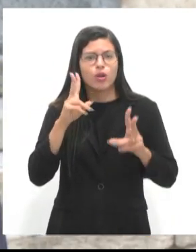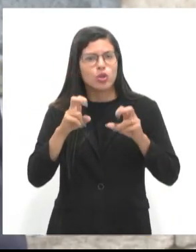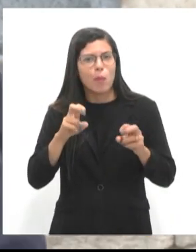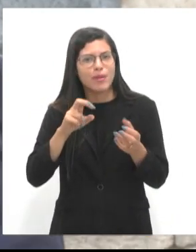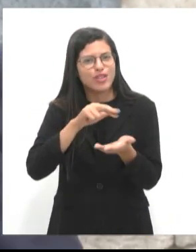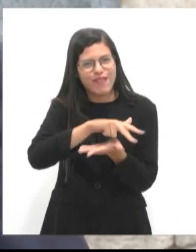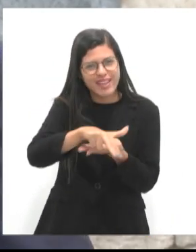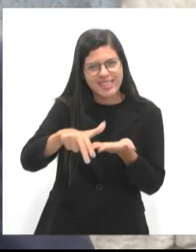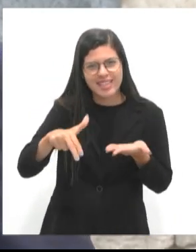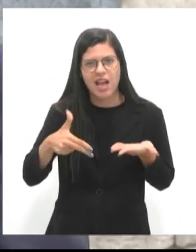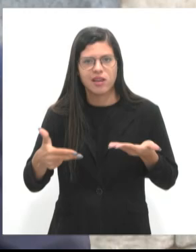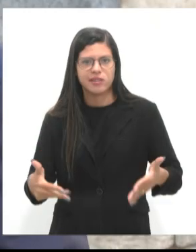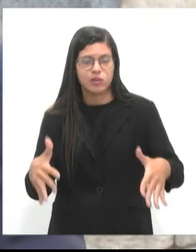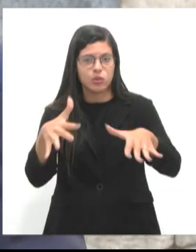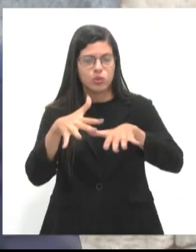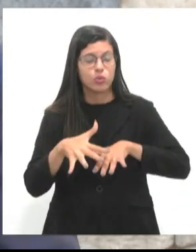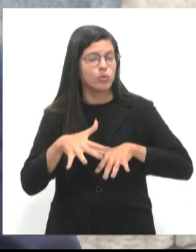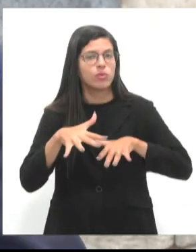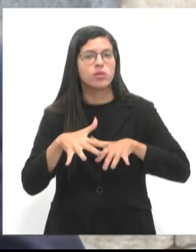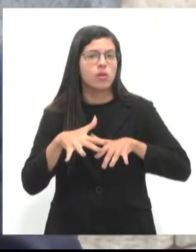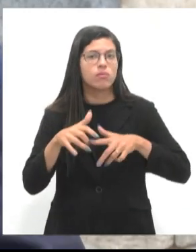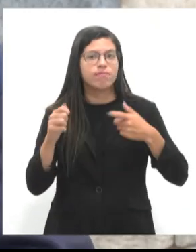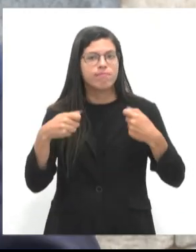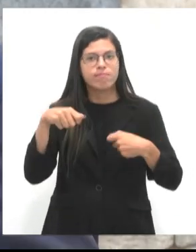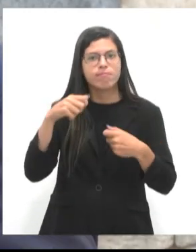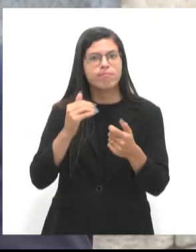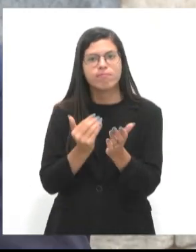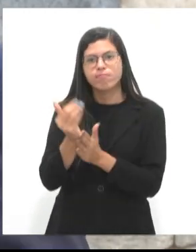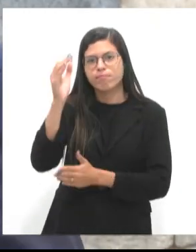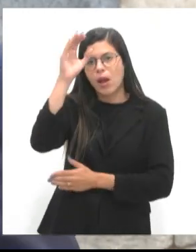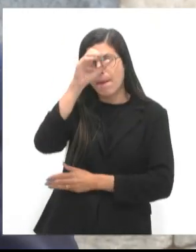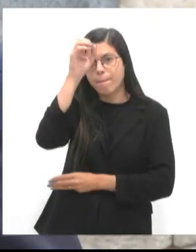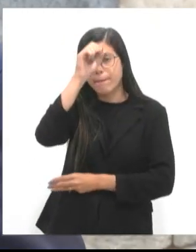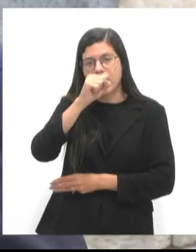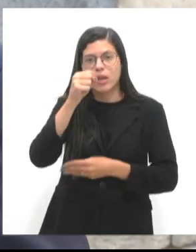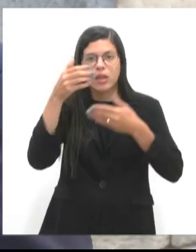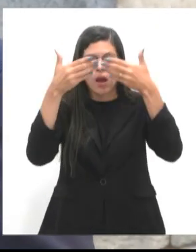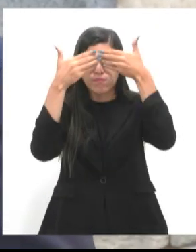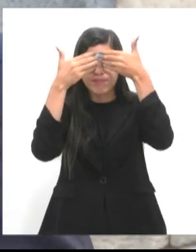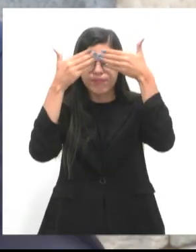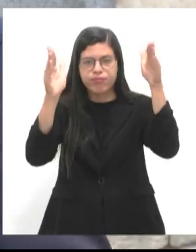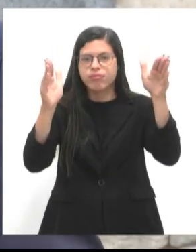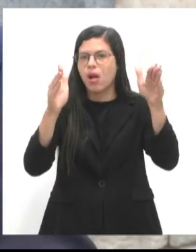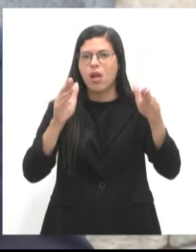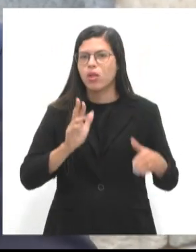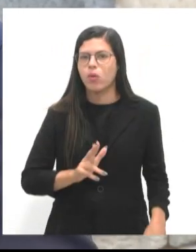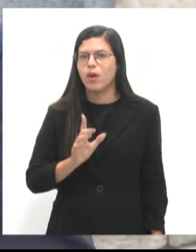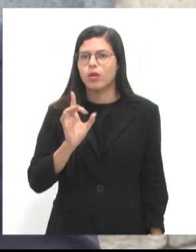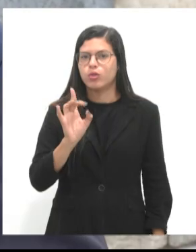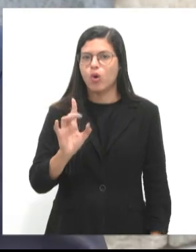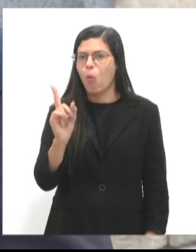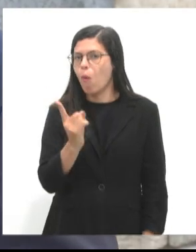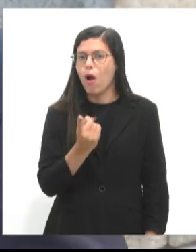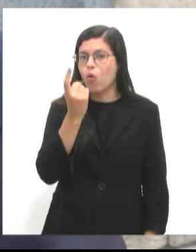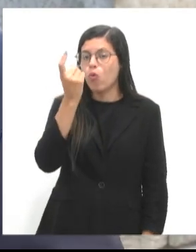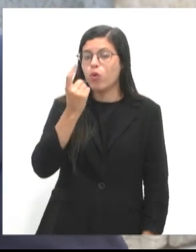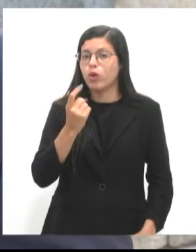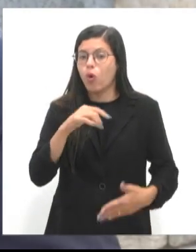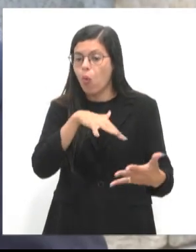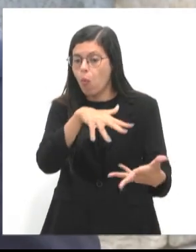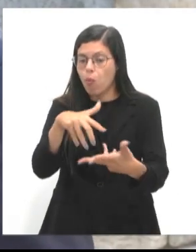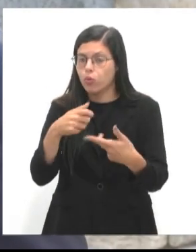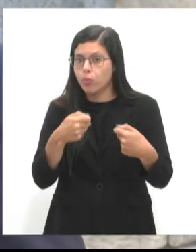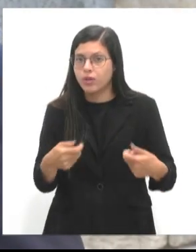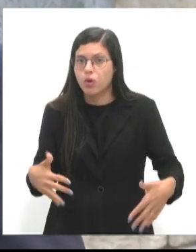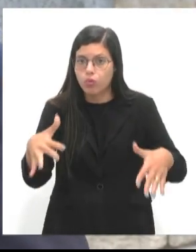diversidade, quando a gente fala de inclusão, a gente tem que começar a aprender a abrir a nossa cabeça, né? Não existe só uma bandeira. O mundo precisa ser inclusivo para todo